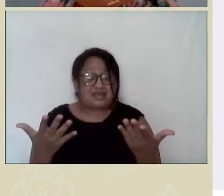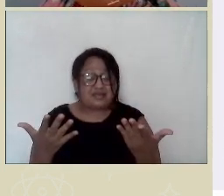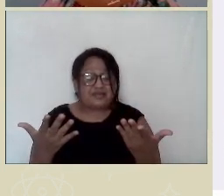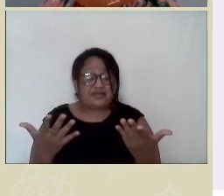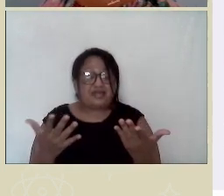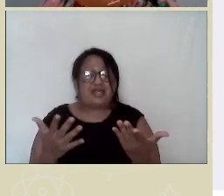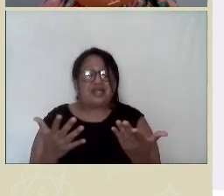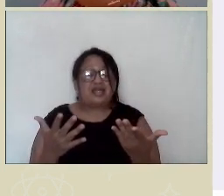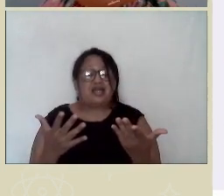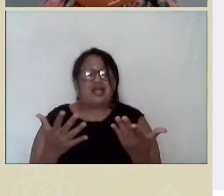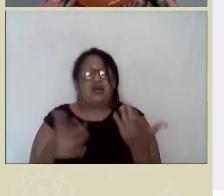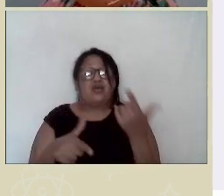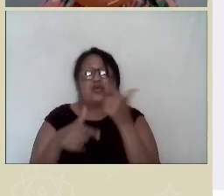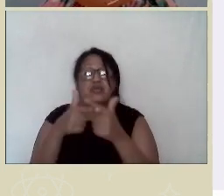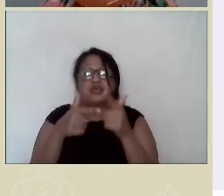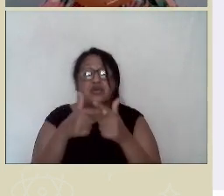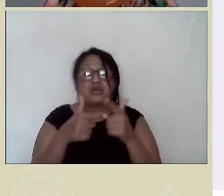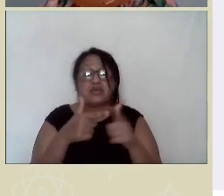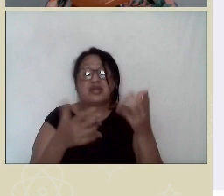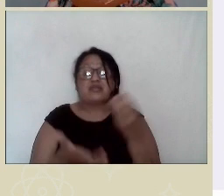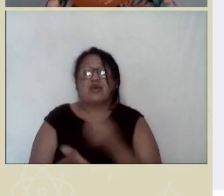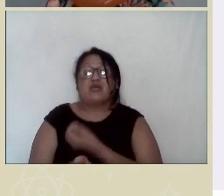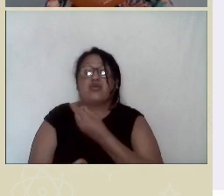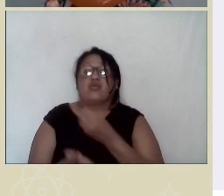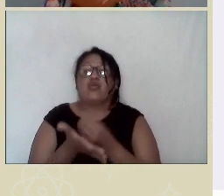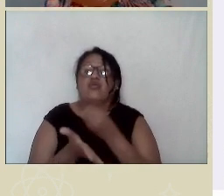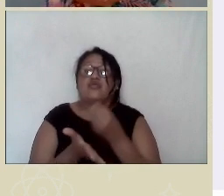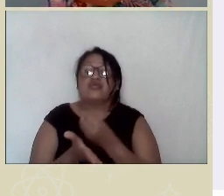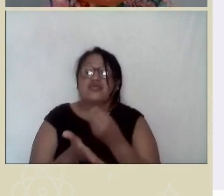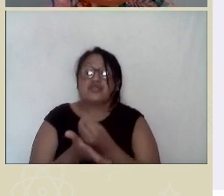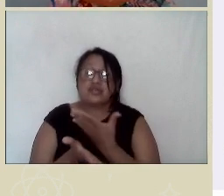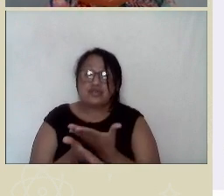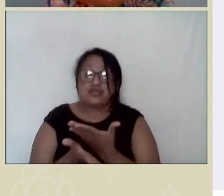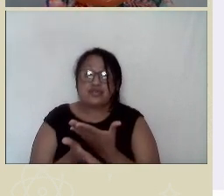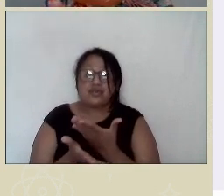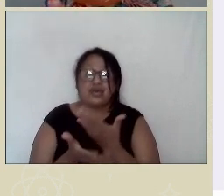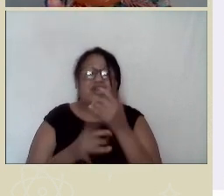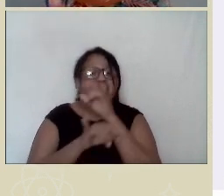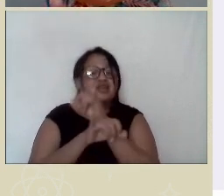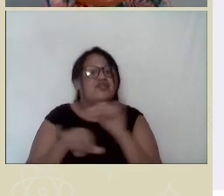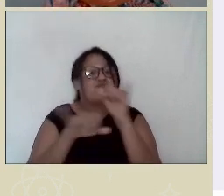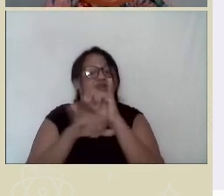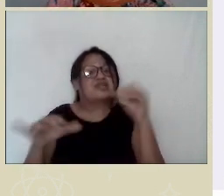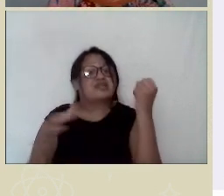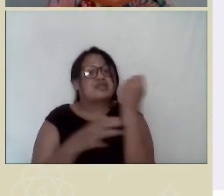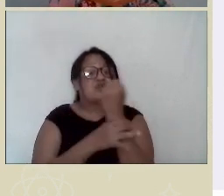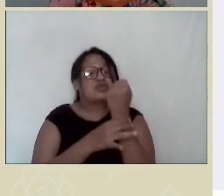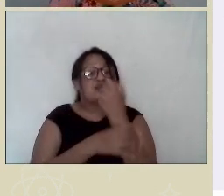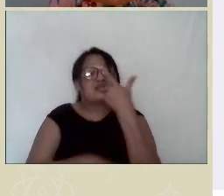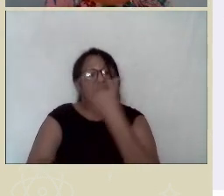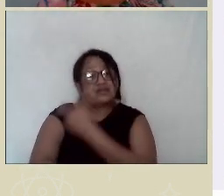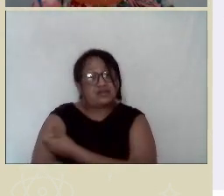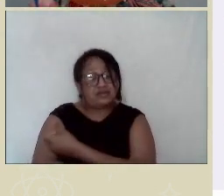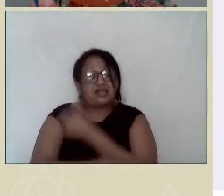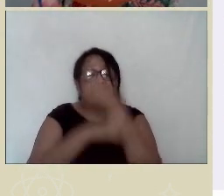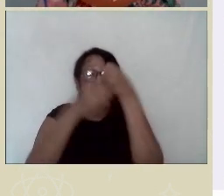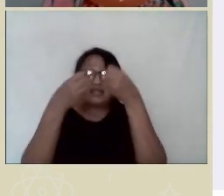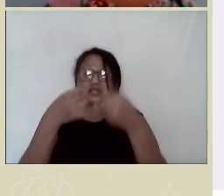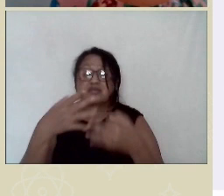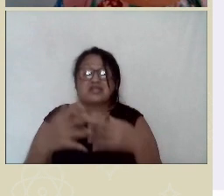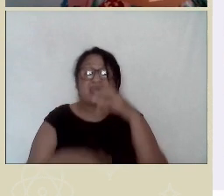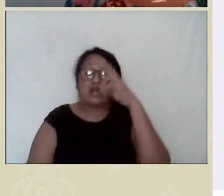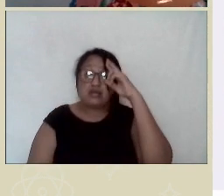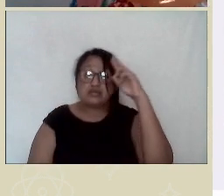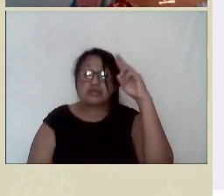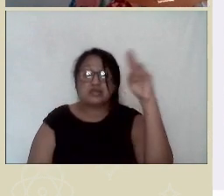sobre o covid e difundir informação errônea sobre a segurança das vacinas explica o diretor